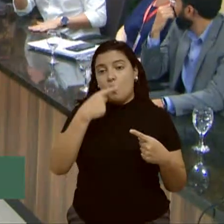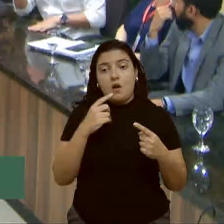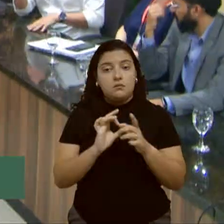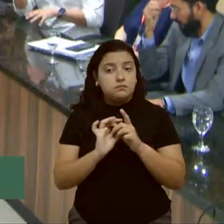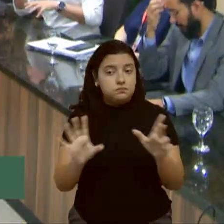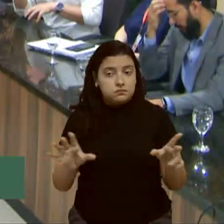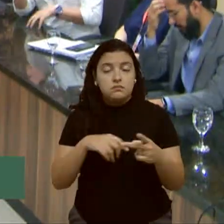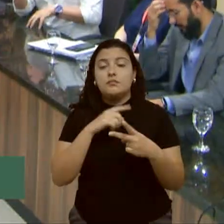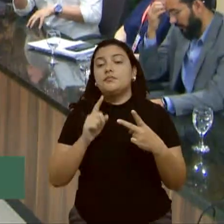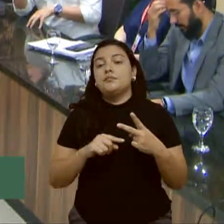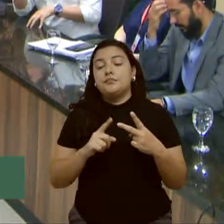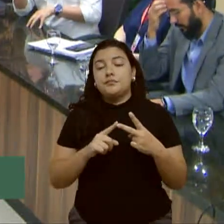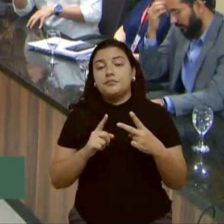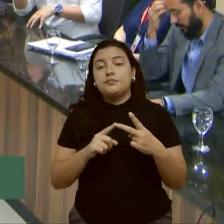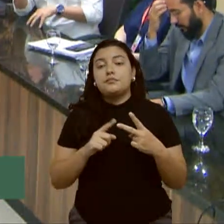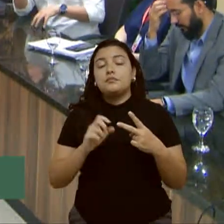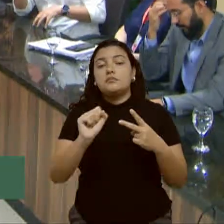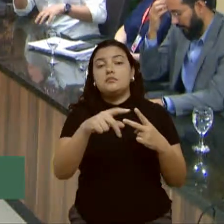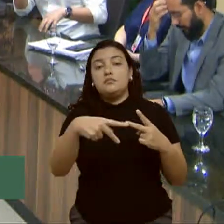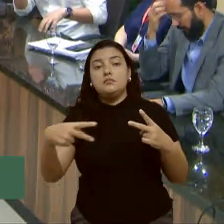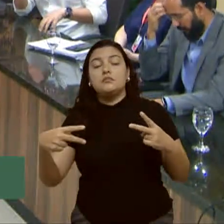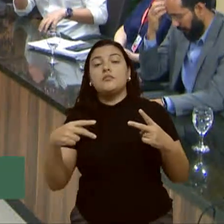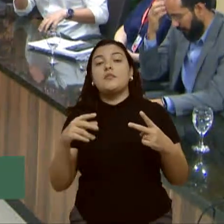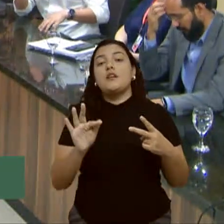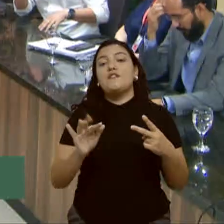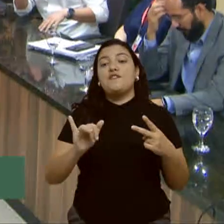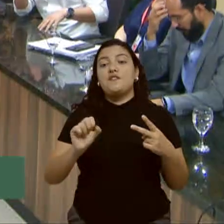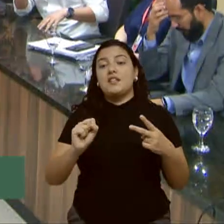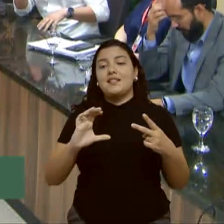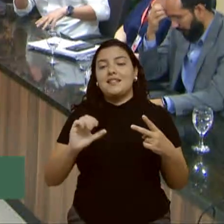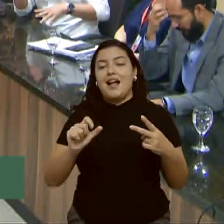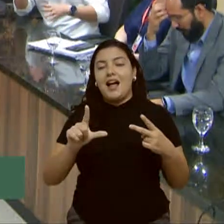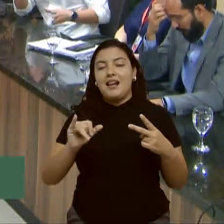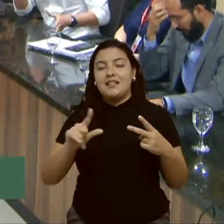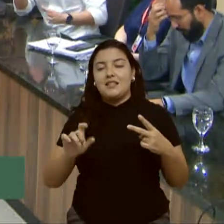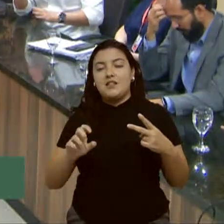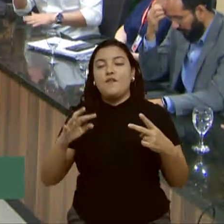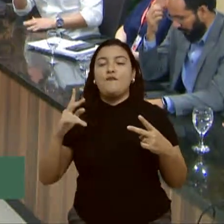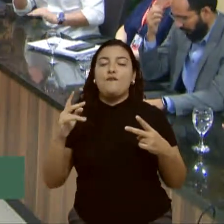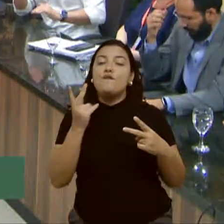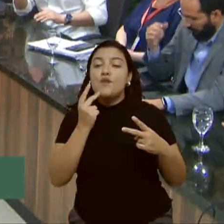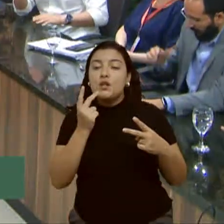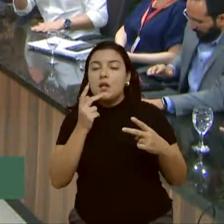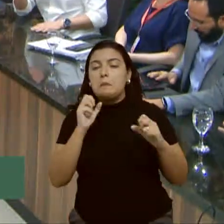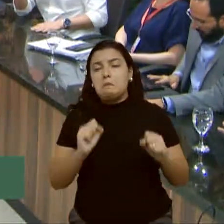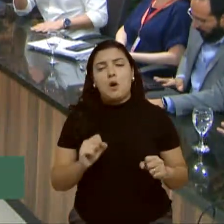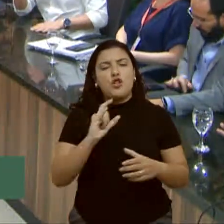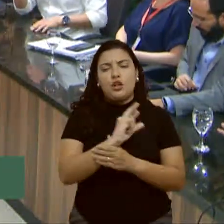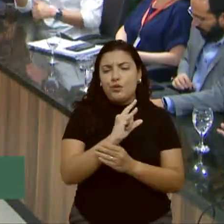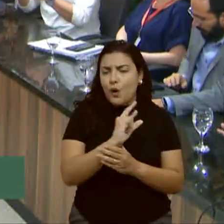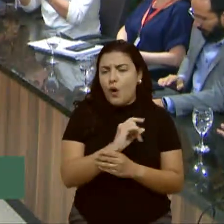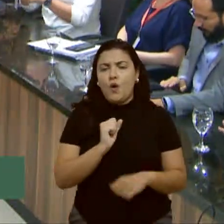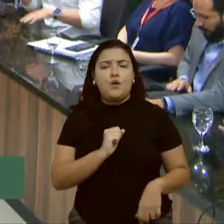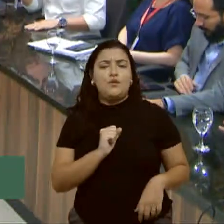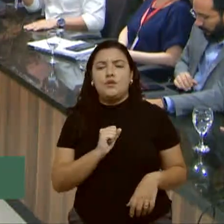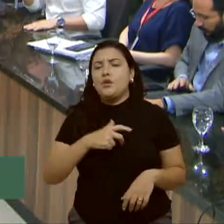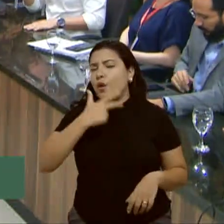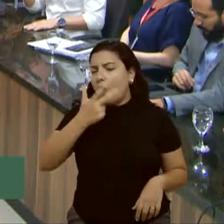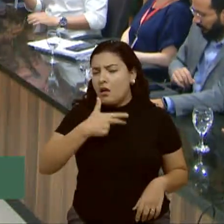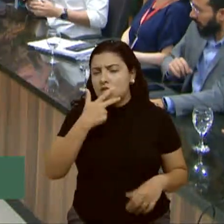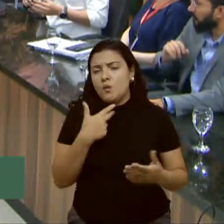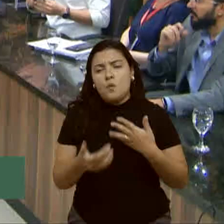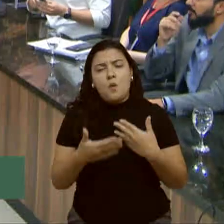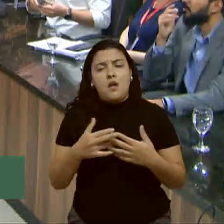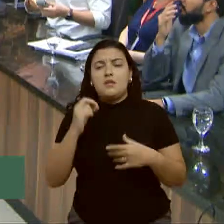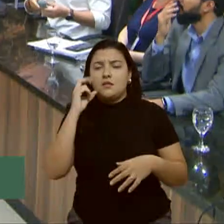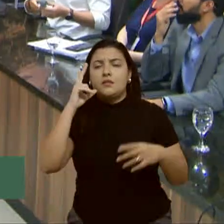para a população, e também o aplicativo, que é o Fiscalize Fortaleza, pode ser baixado para Android, iOS, qualquer aparelho celular, tá bom? É só para fazer esse